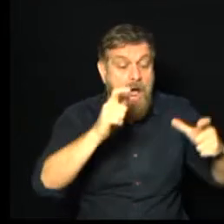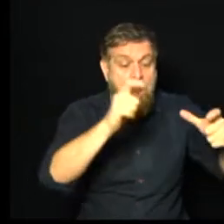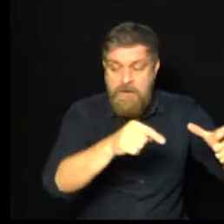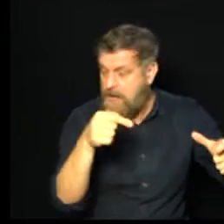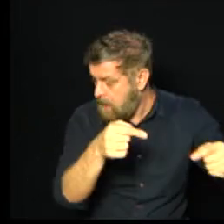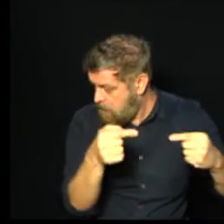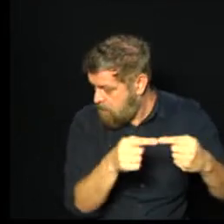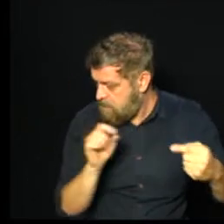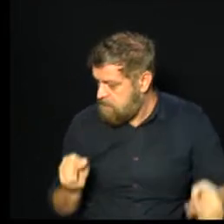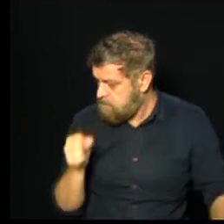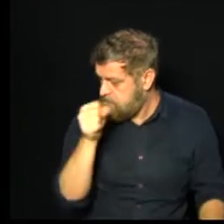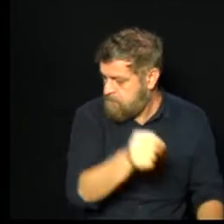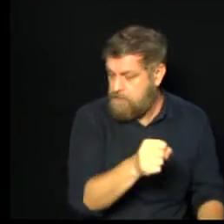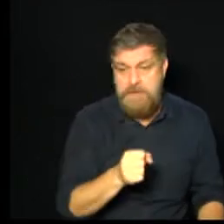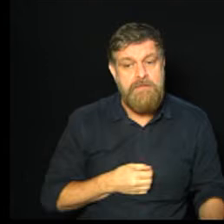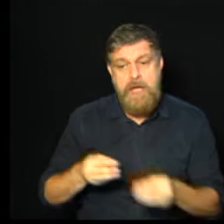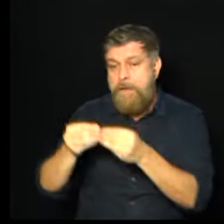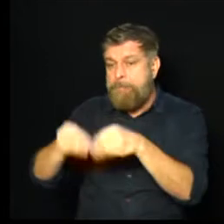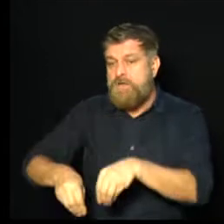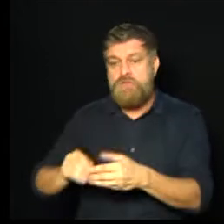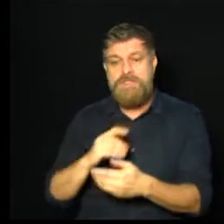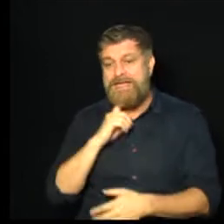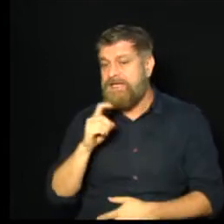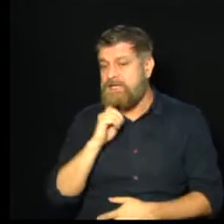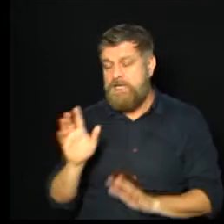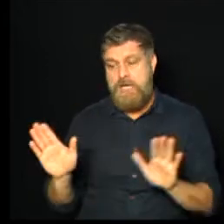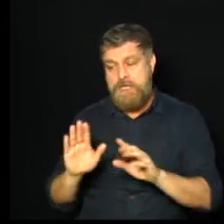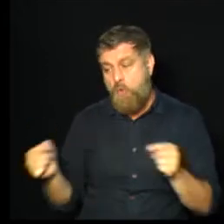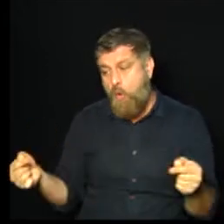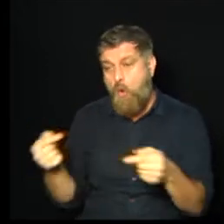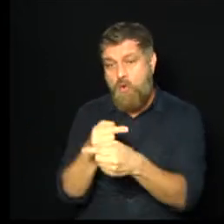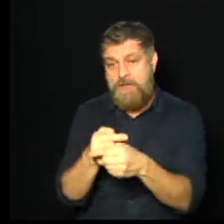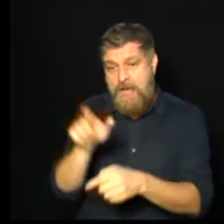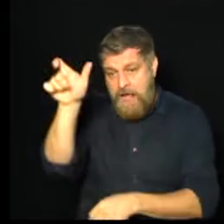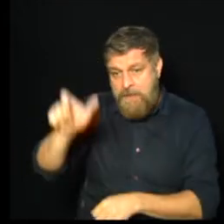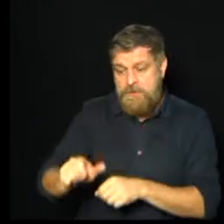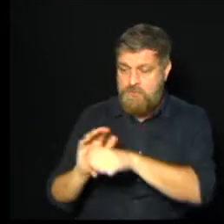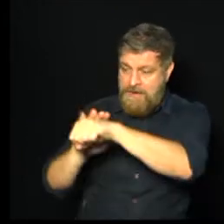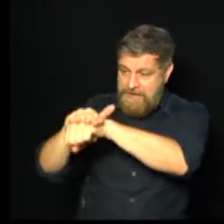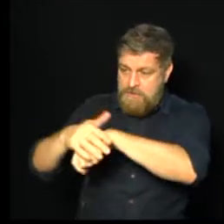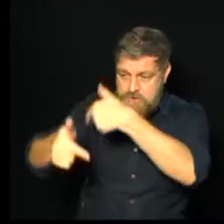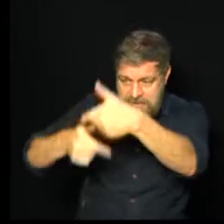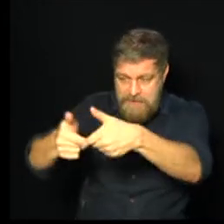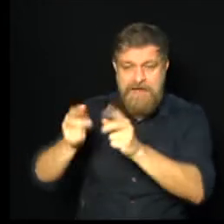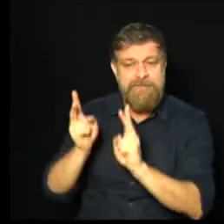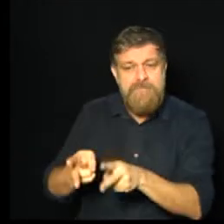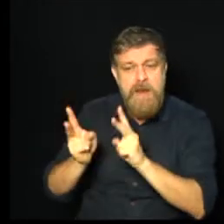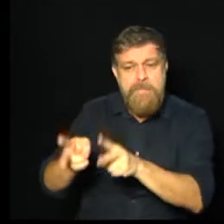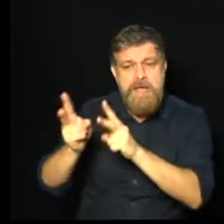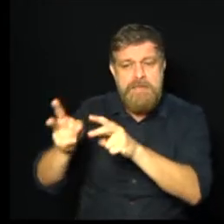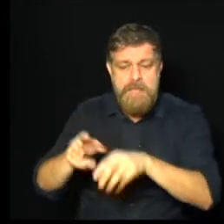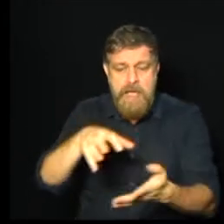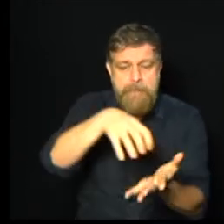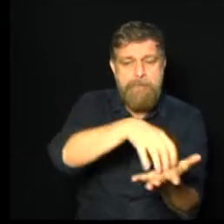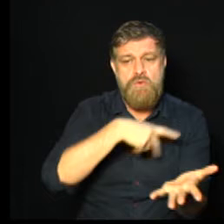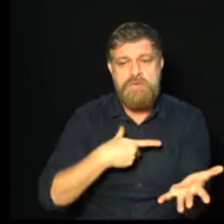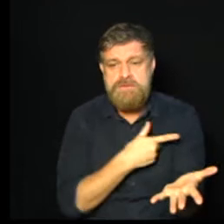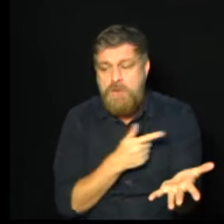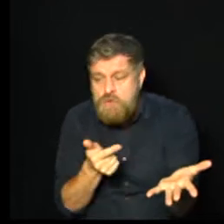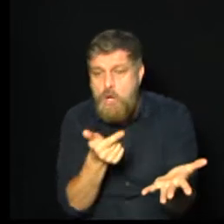não pretende prejudicar funcionário nenhum, pelo contrário. Quem trabalha à noite, tentar manter a noite em outros postos, em outros